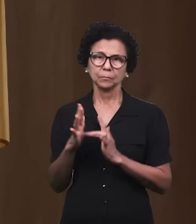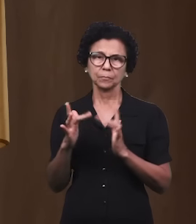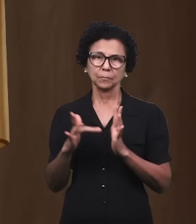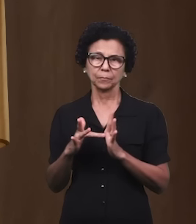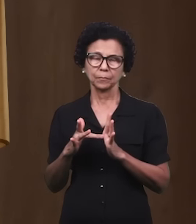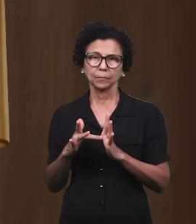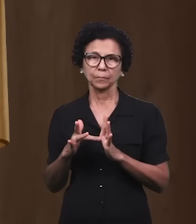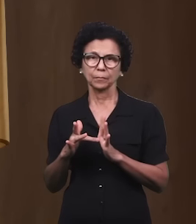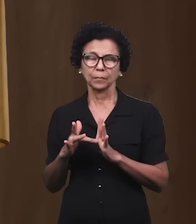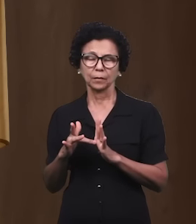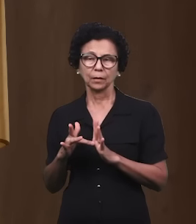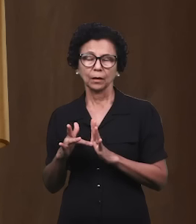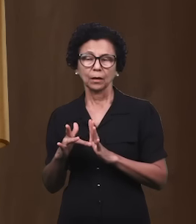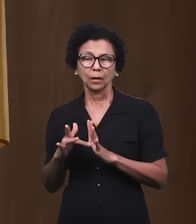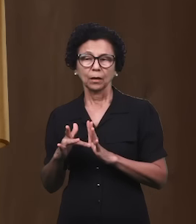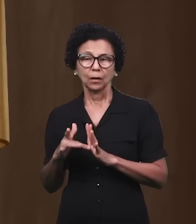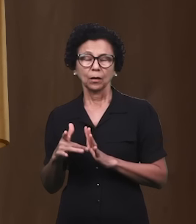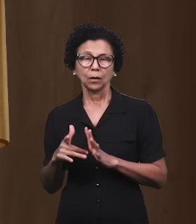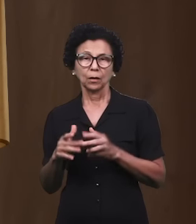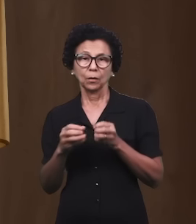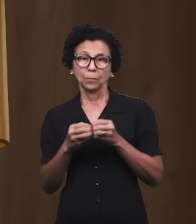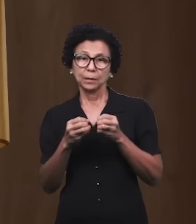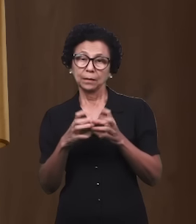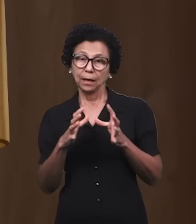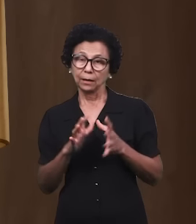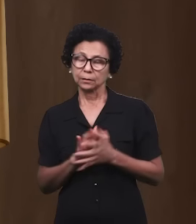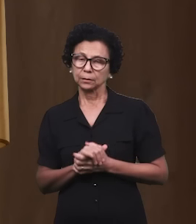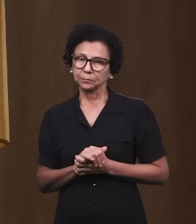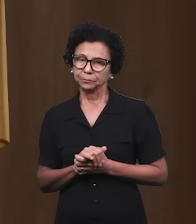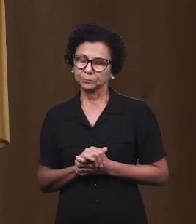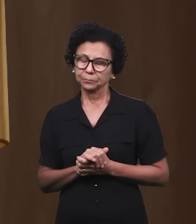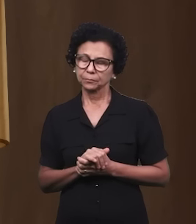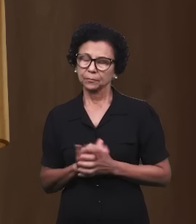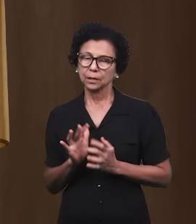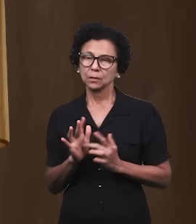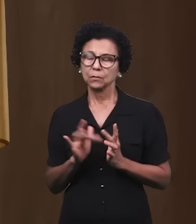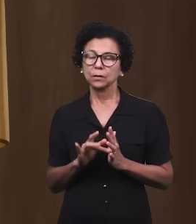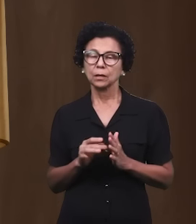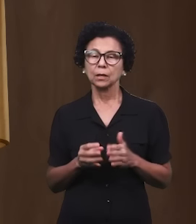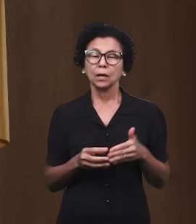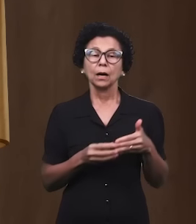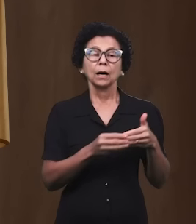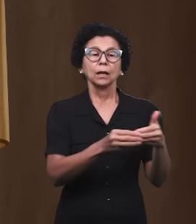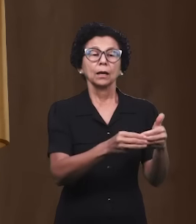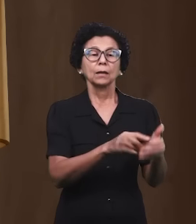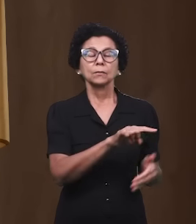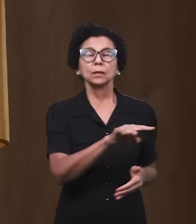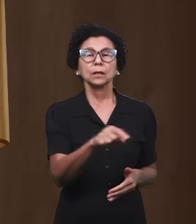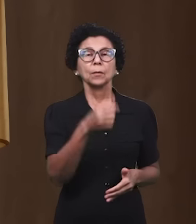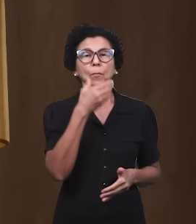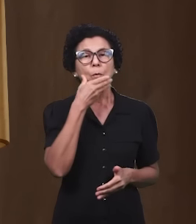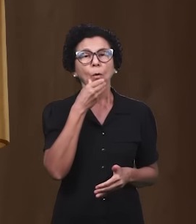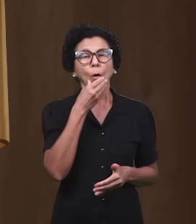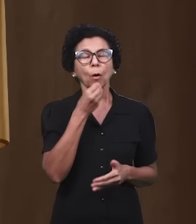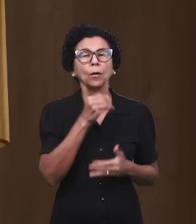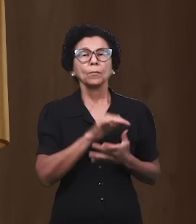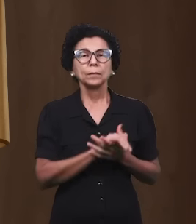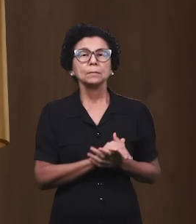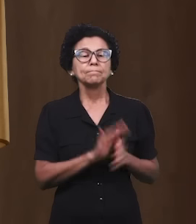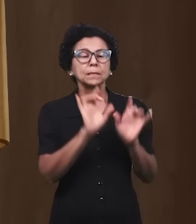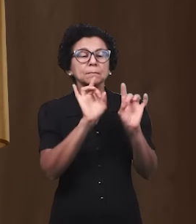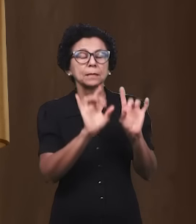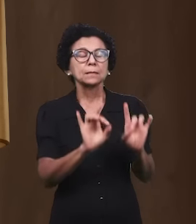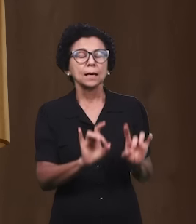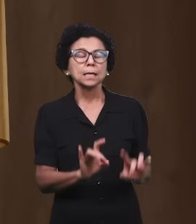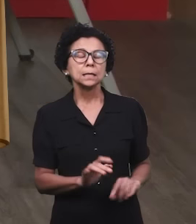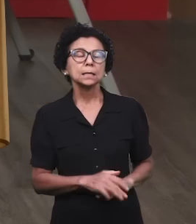mestre-sala para ele provar se realmente houve o milagre, né? Se a água realmente foi transformada. Chamou um especialista,